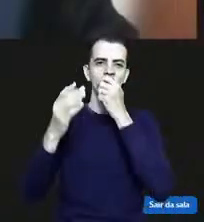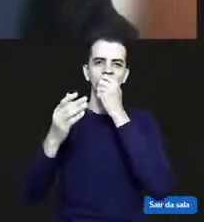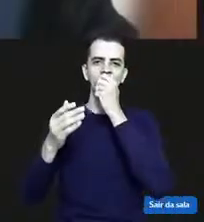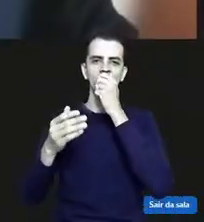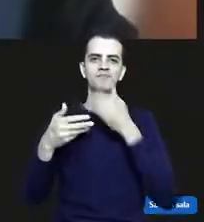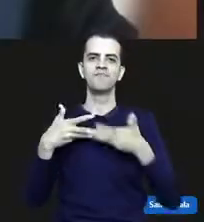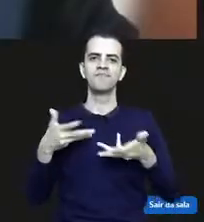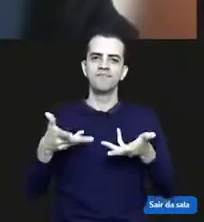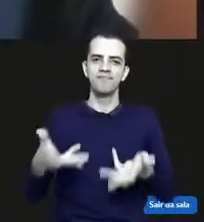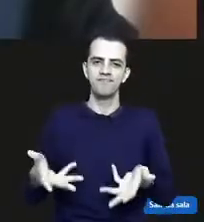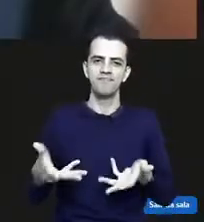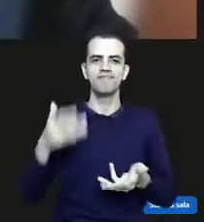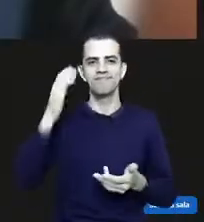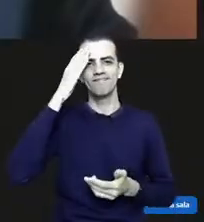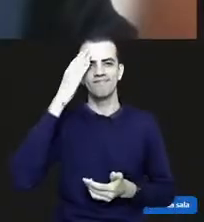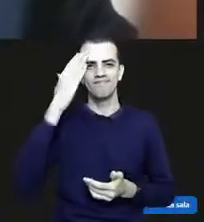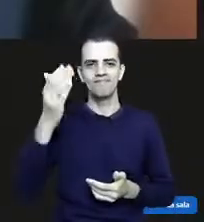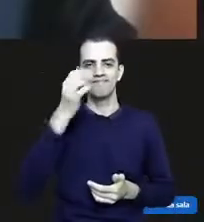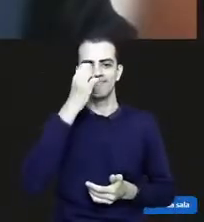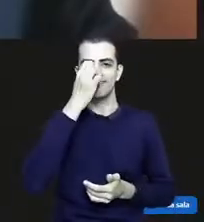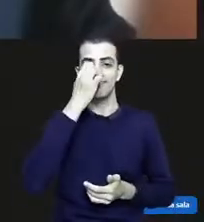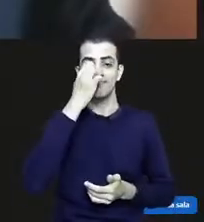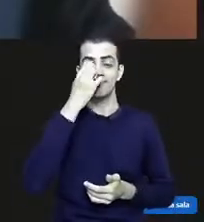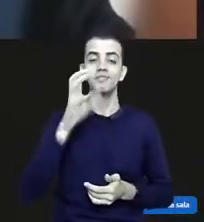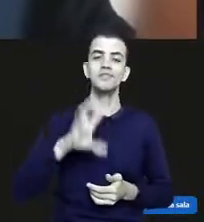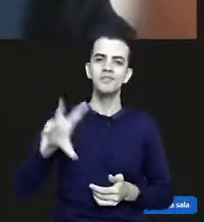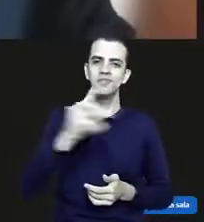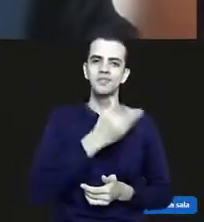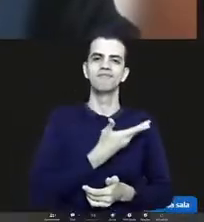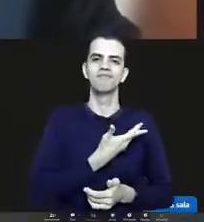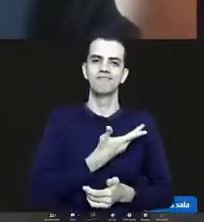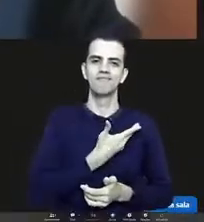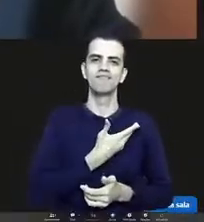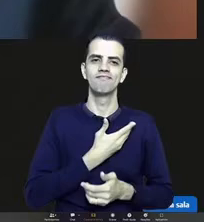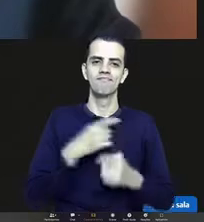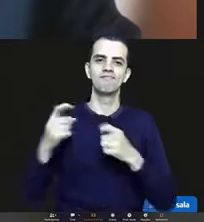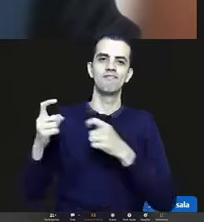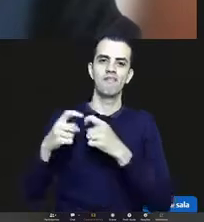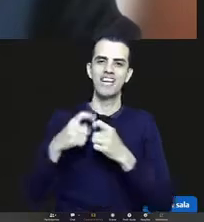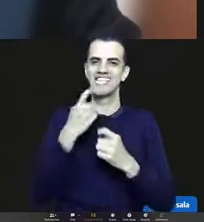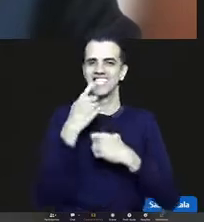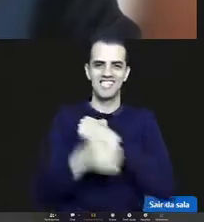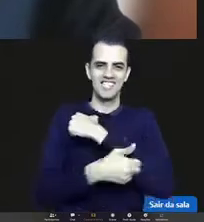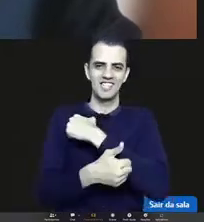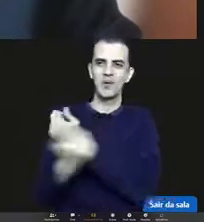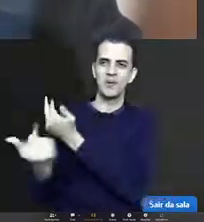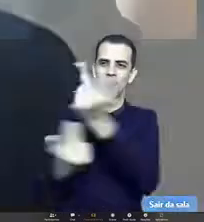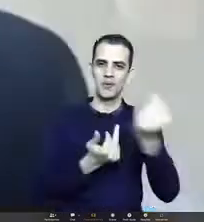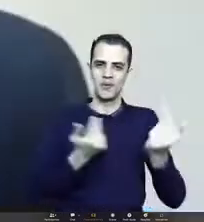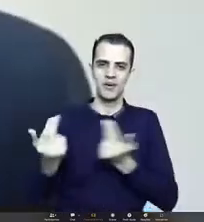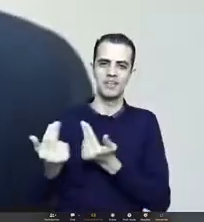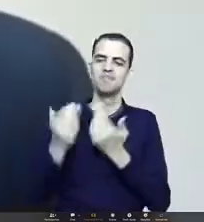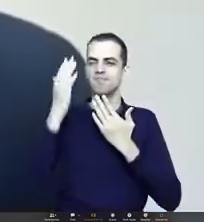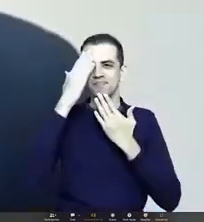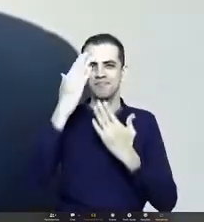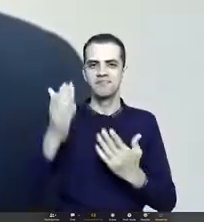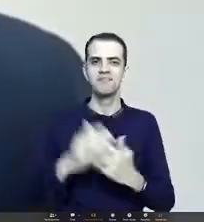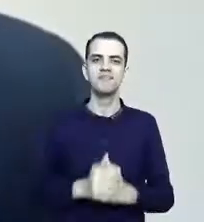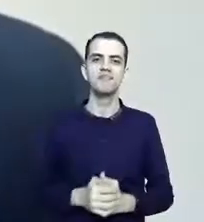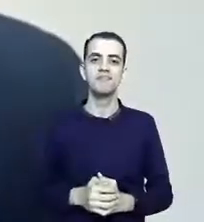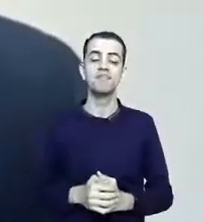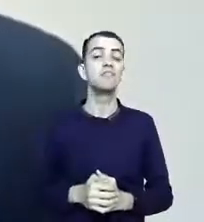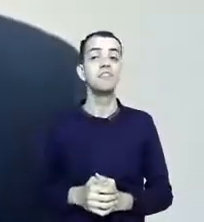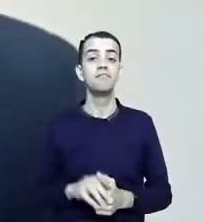doutor Oswaldo, Columbari e todos os colegas ortopedistas. E a primeira questão que talvez vocês